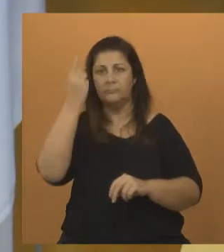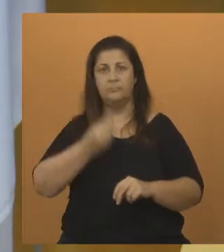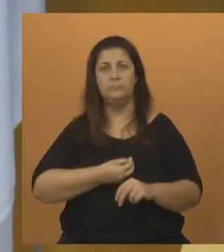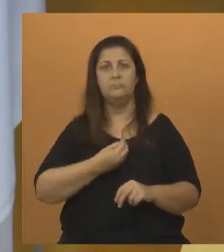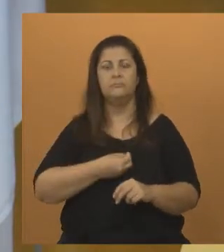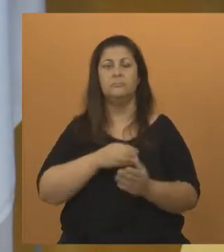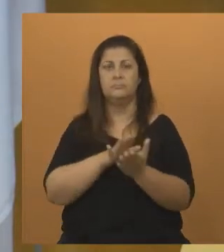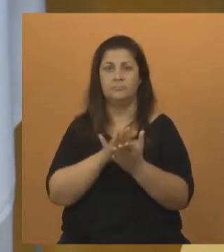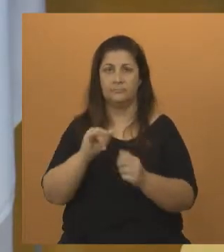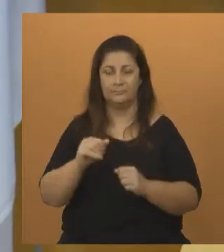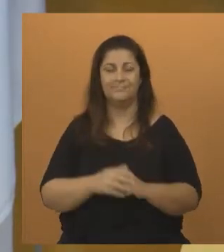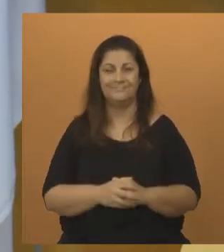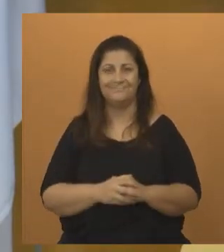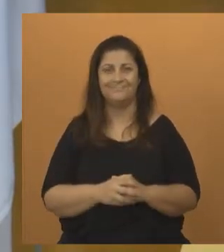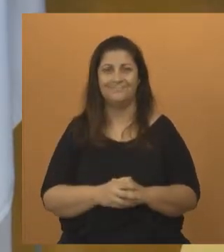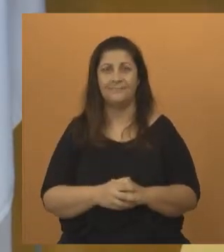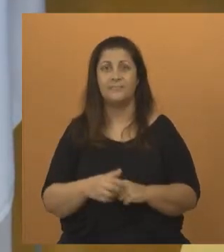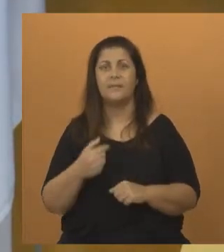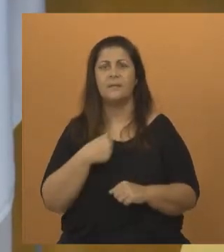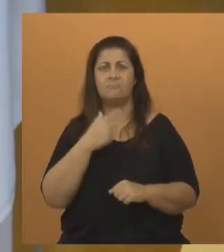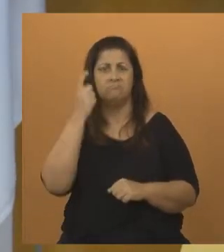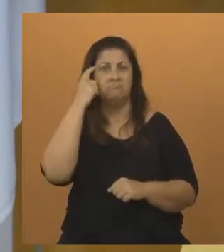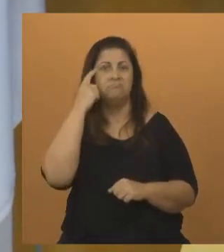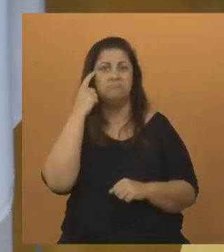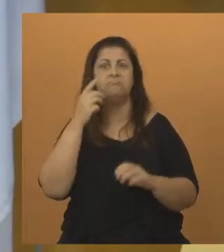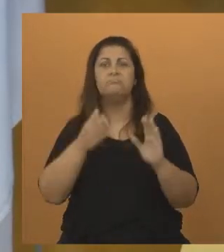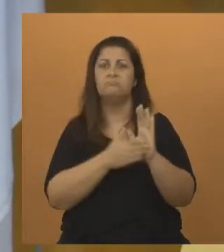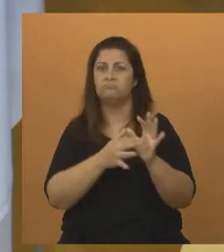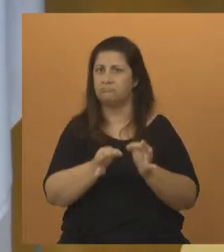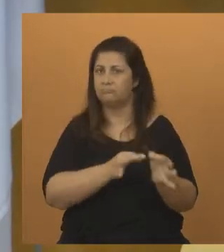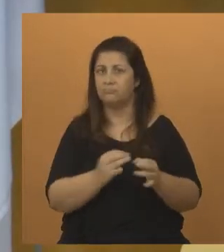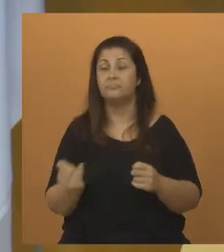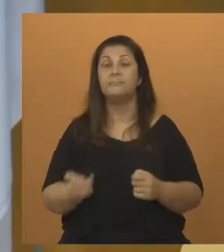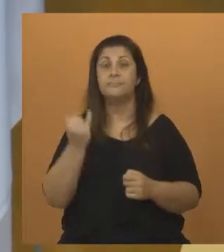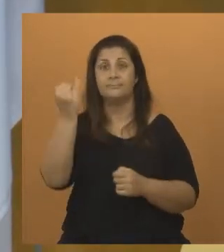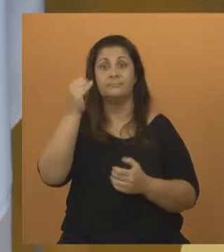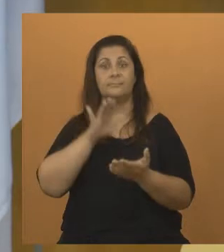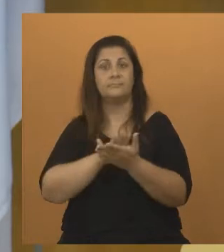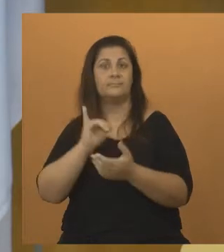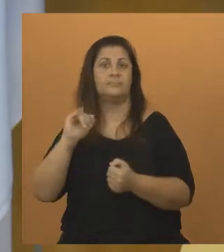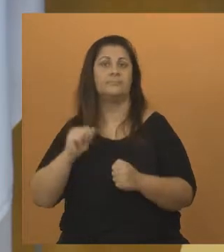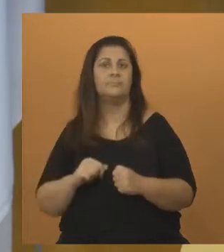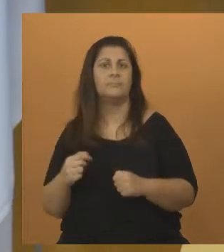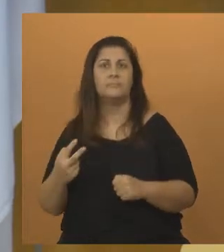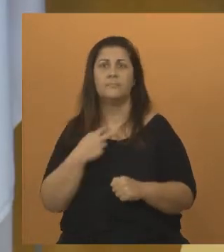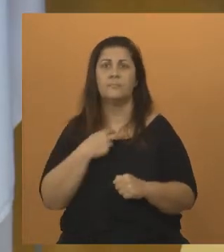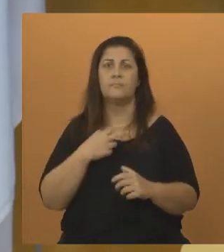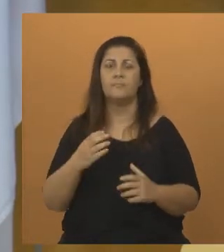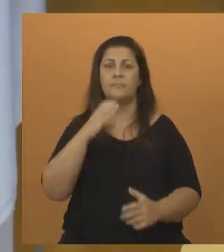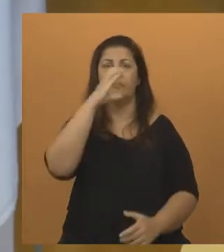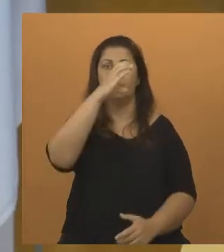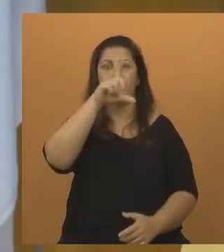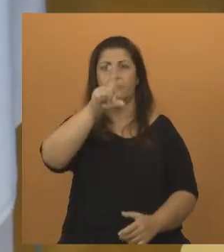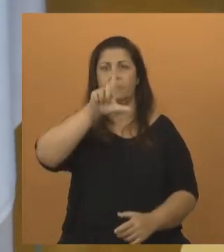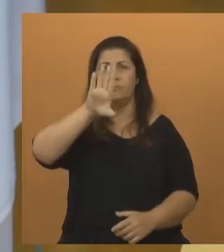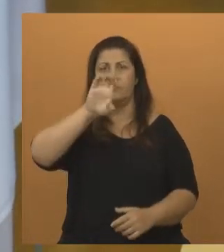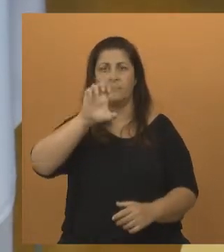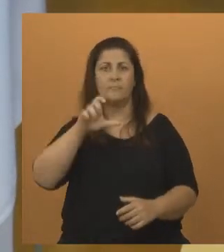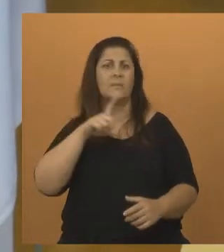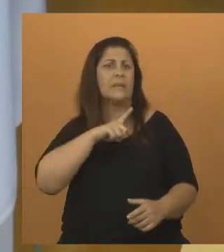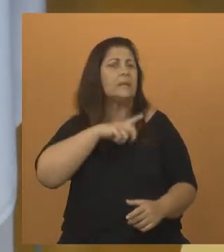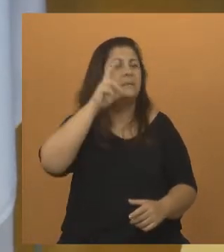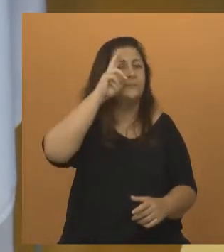de Jacareí. Então, eu acho que é um projeto importante para a cidade de Jacareí. Nós não podemos deixar clubes que aí têm uma